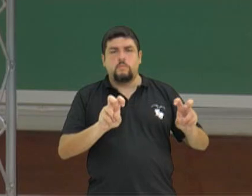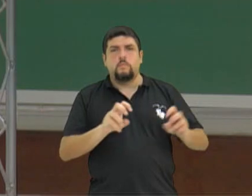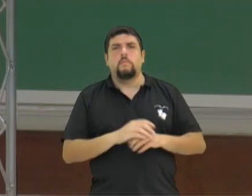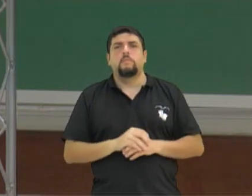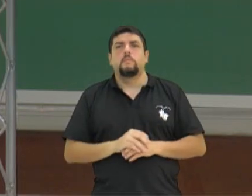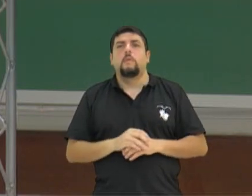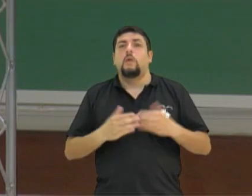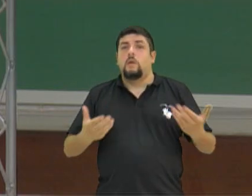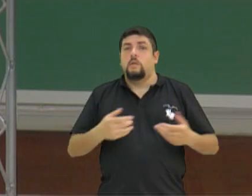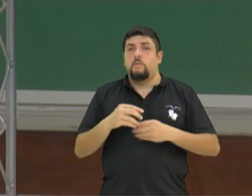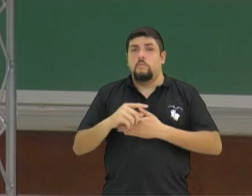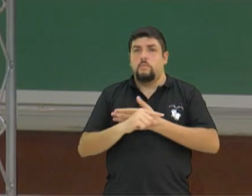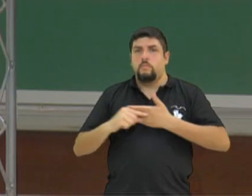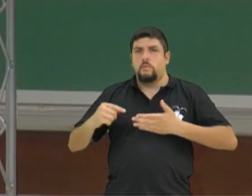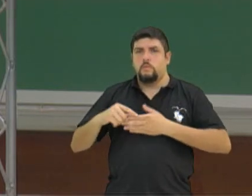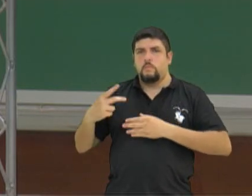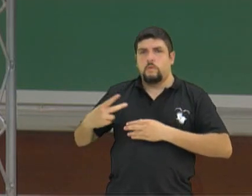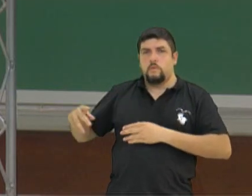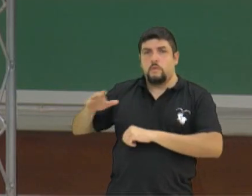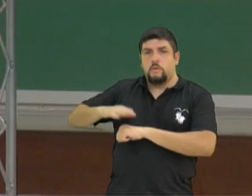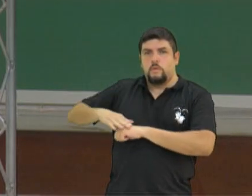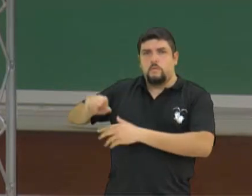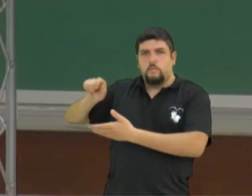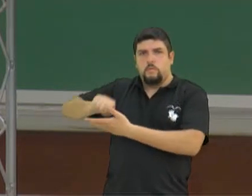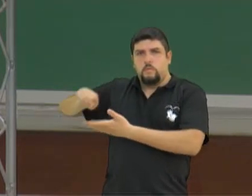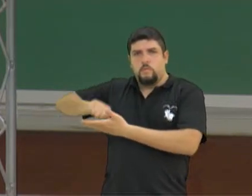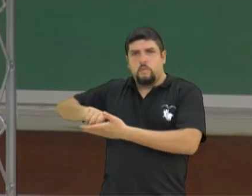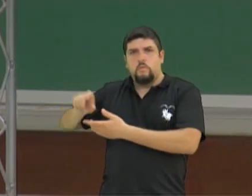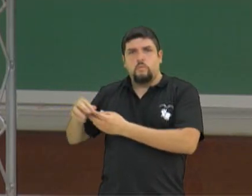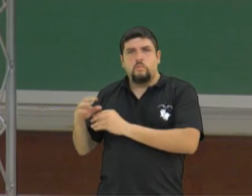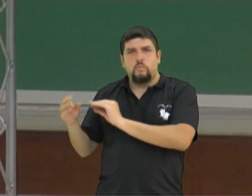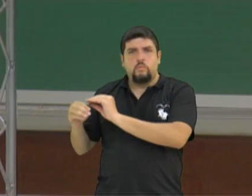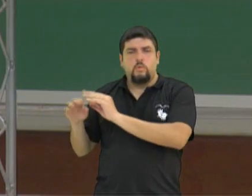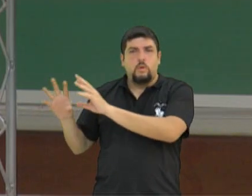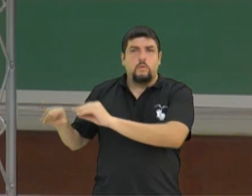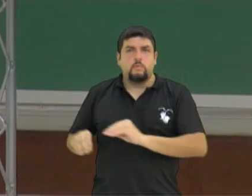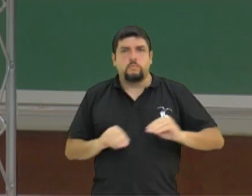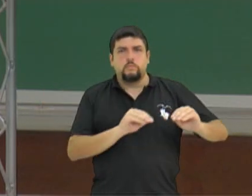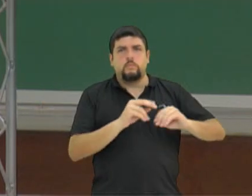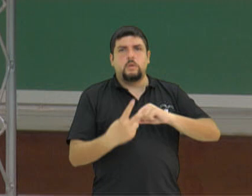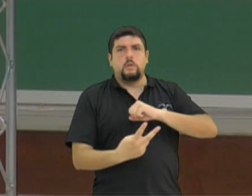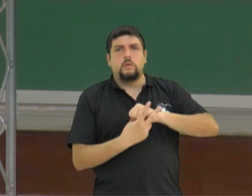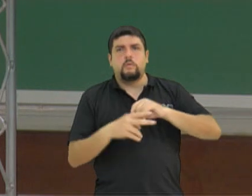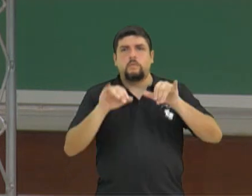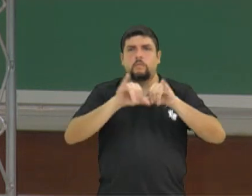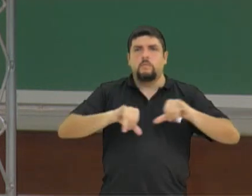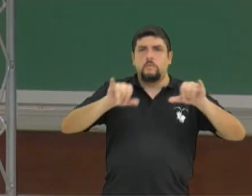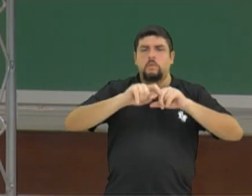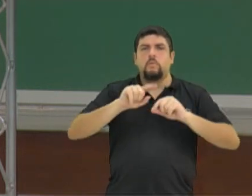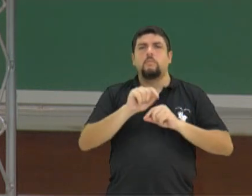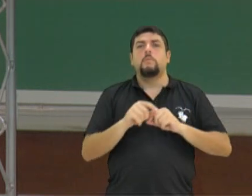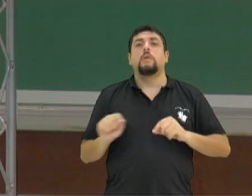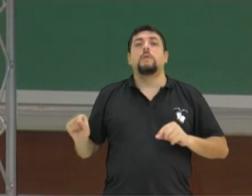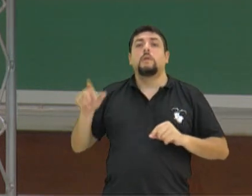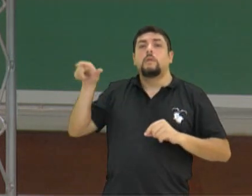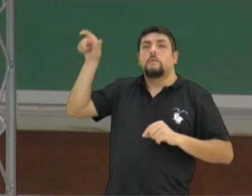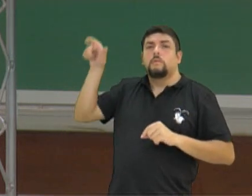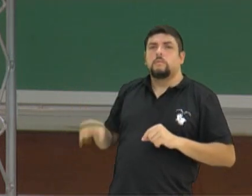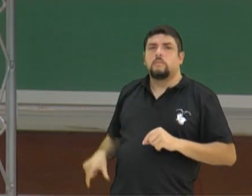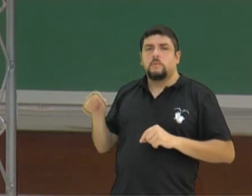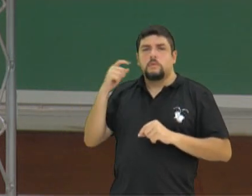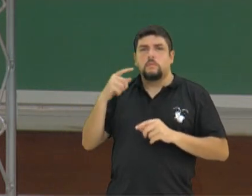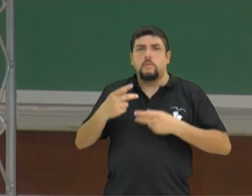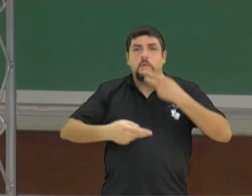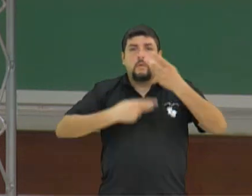início da fala, fecha as aspas no final da fala dela e anuncia, né, com um verbo de enunciação, anunciando para o leitor quem que está falando